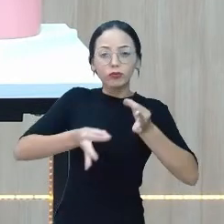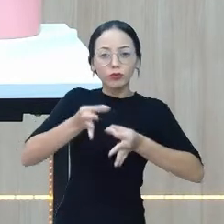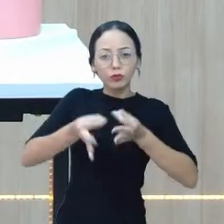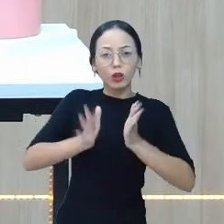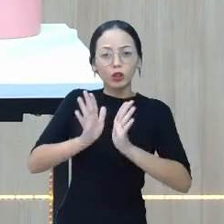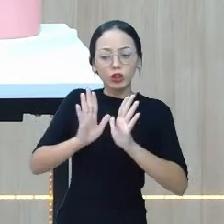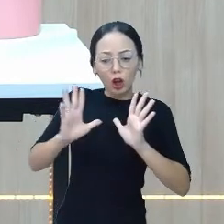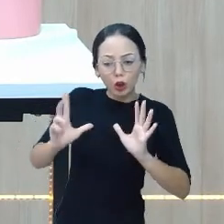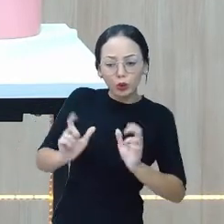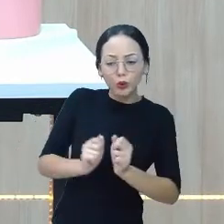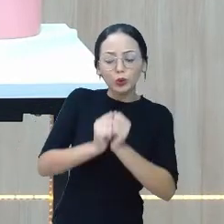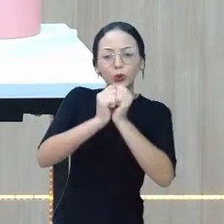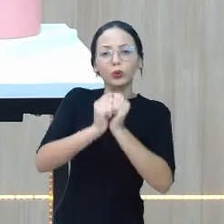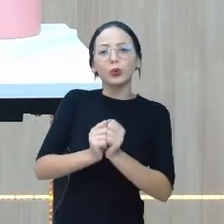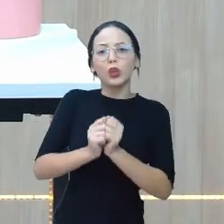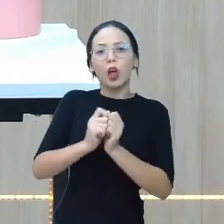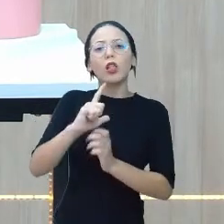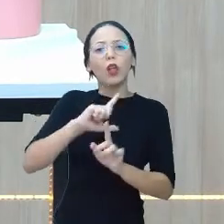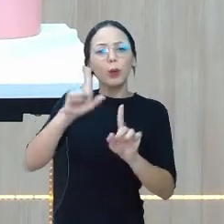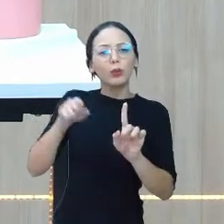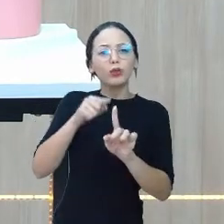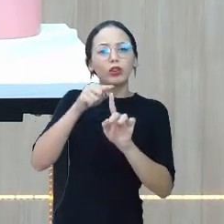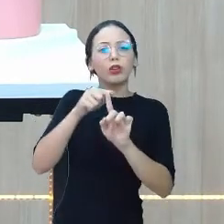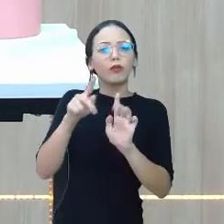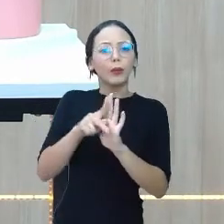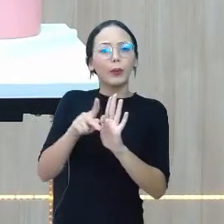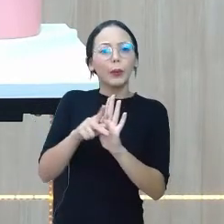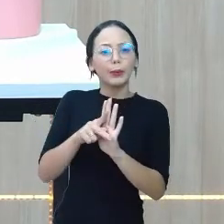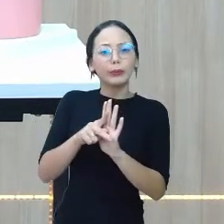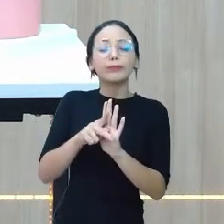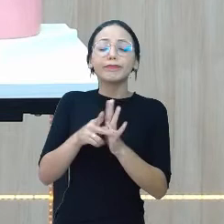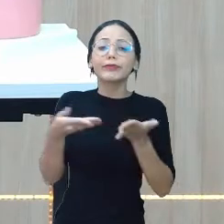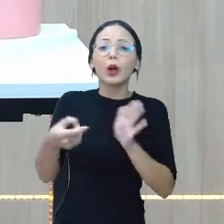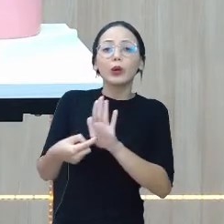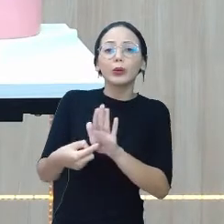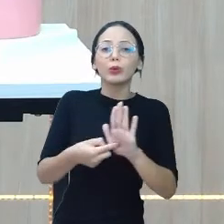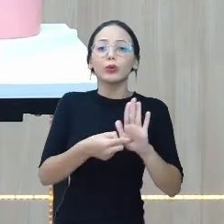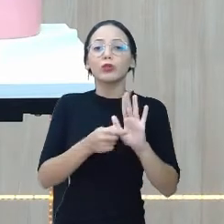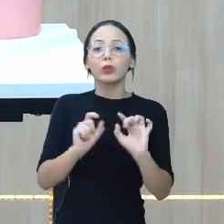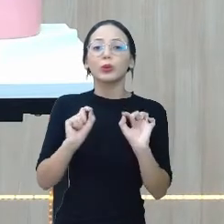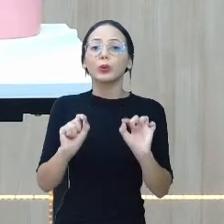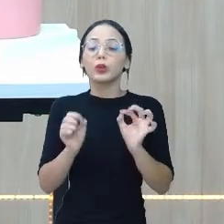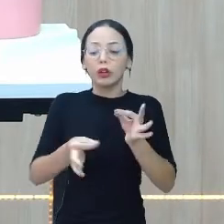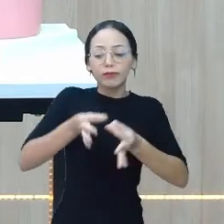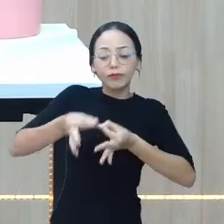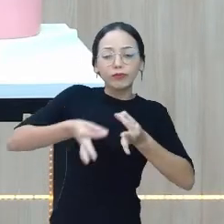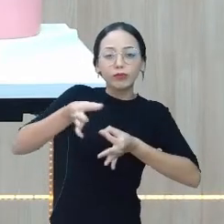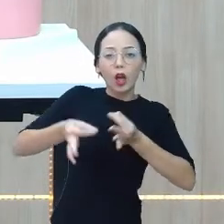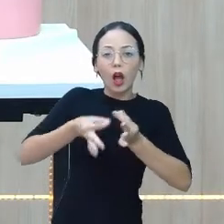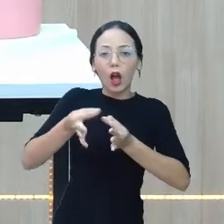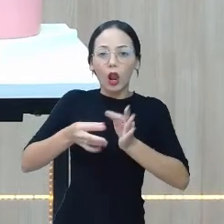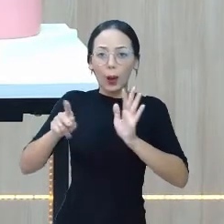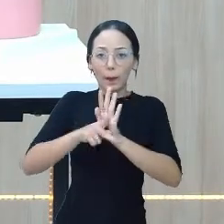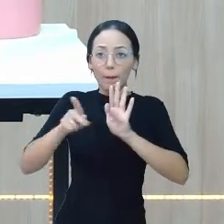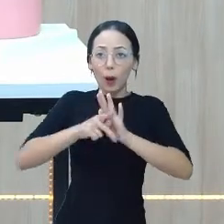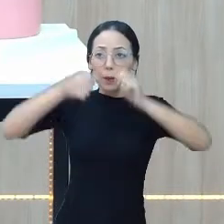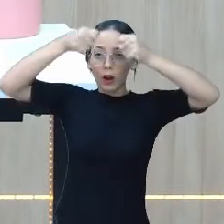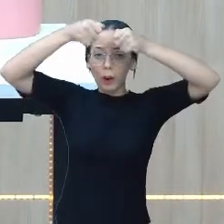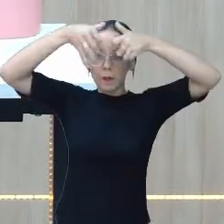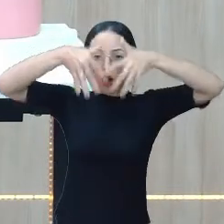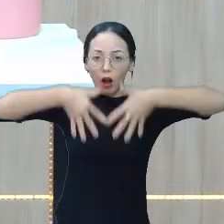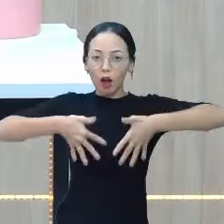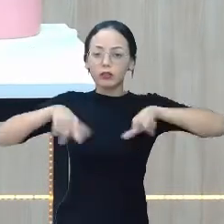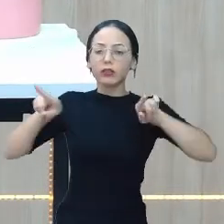se uniram, elas têm um objetivo em comum. E aqui eu trouxe a questão das células nervosas e essa união